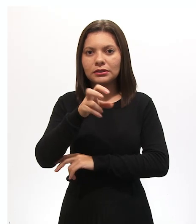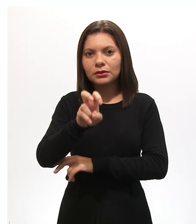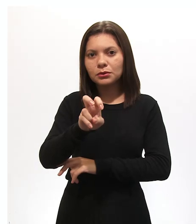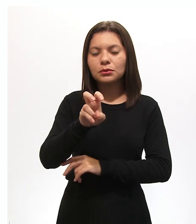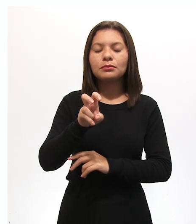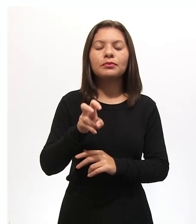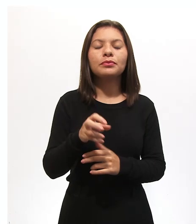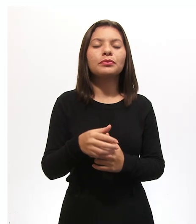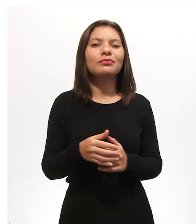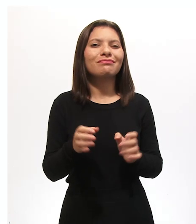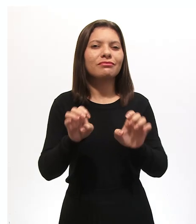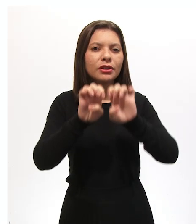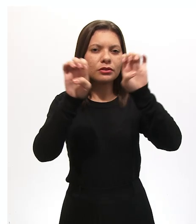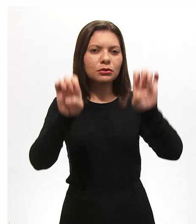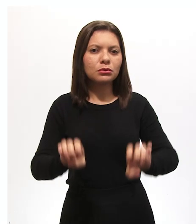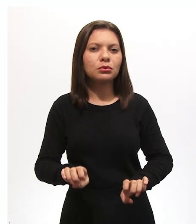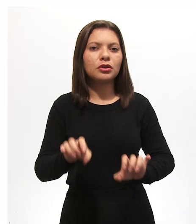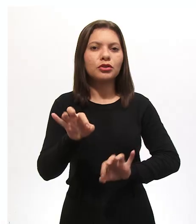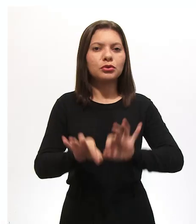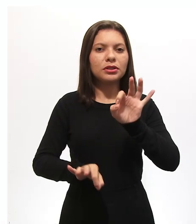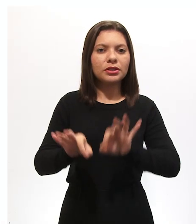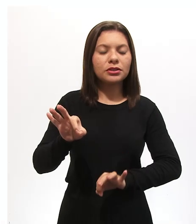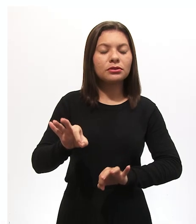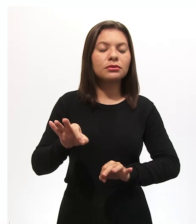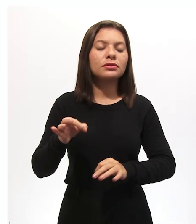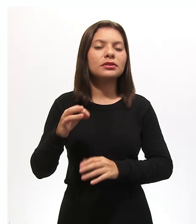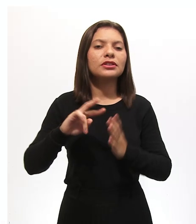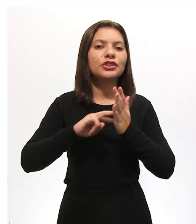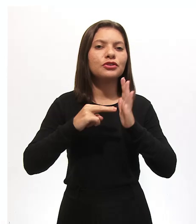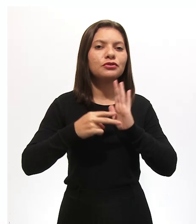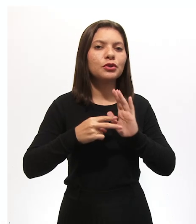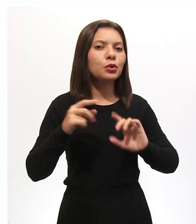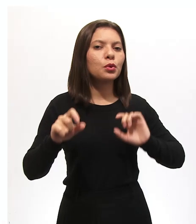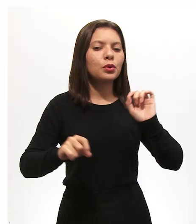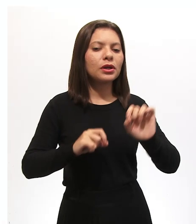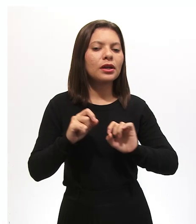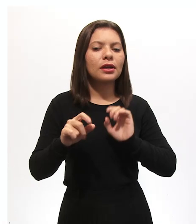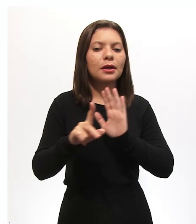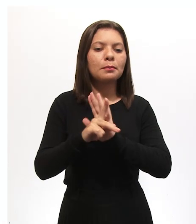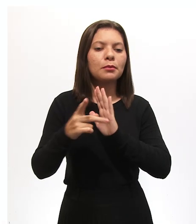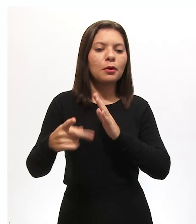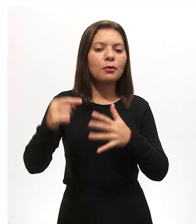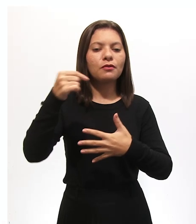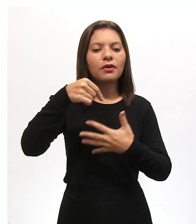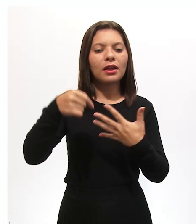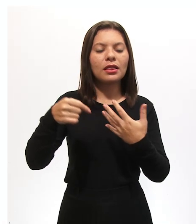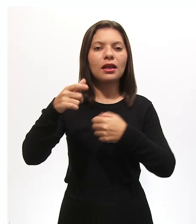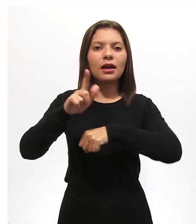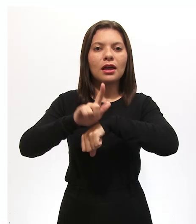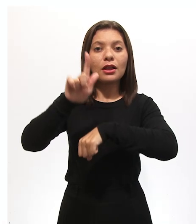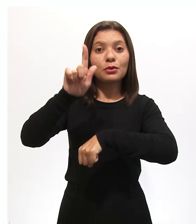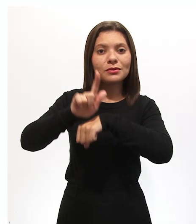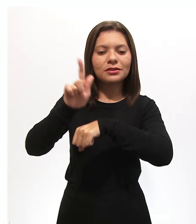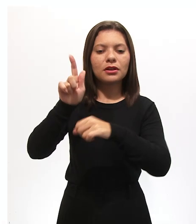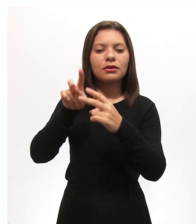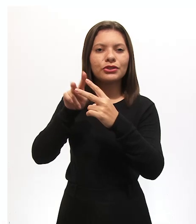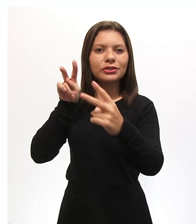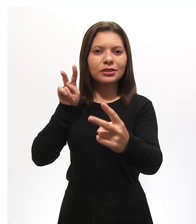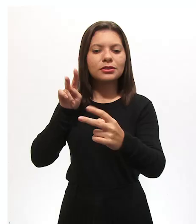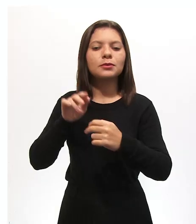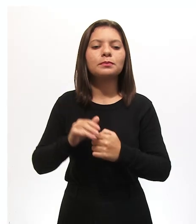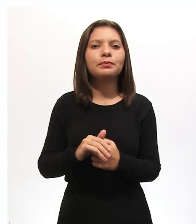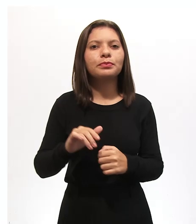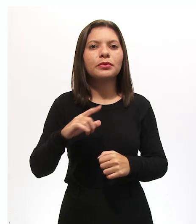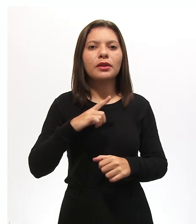gente entende que esse decreto ele redefine os critérios para oferta de graduação à distância. Entre